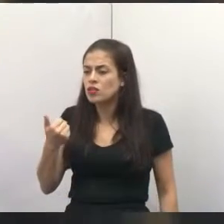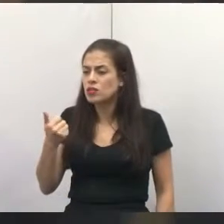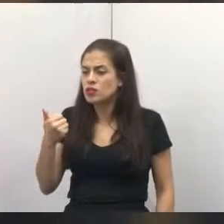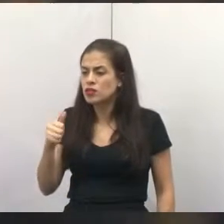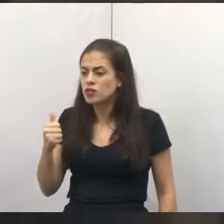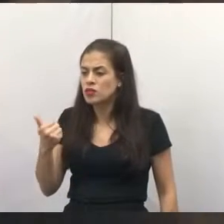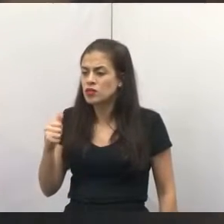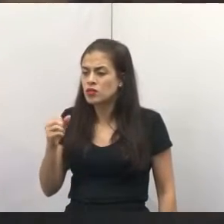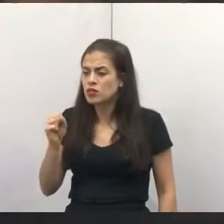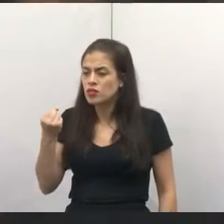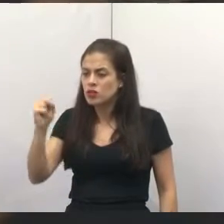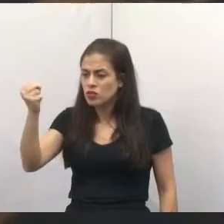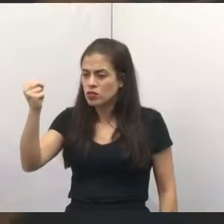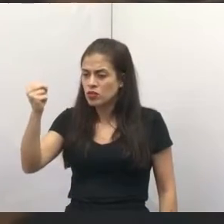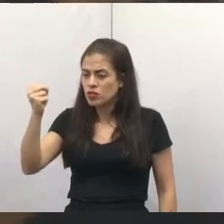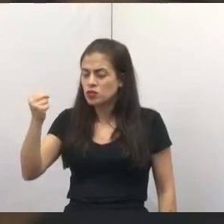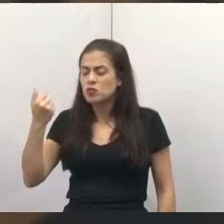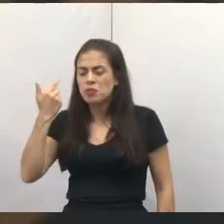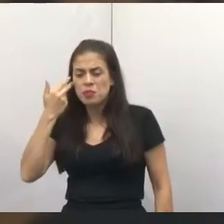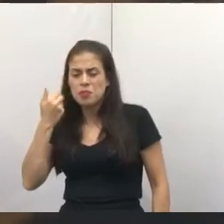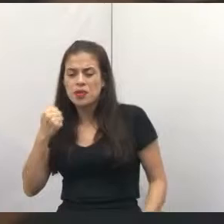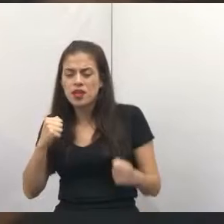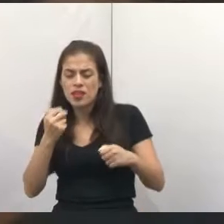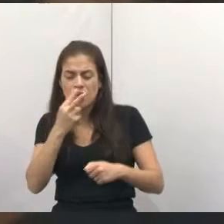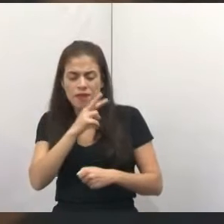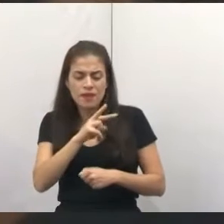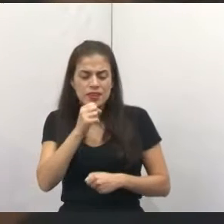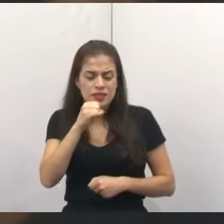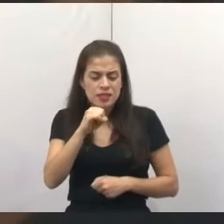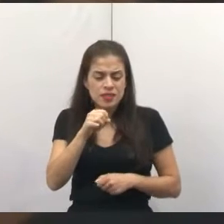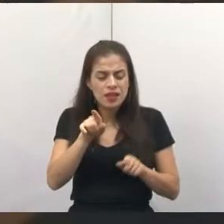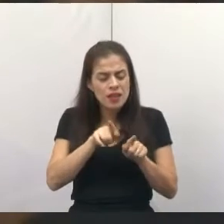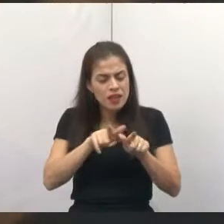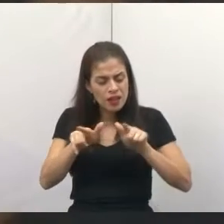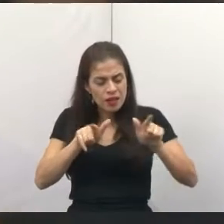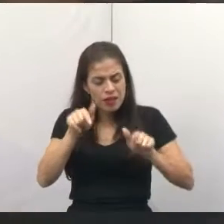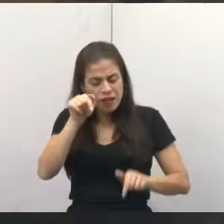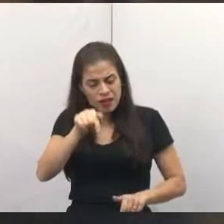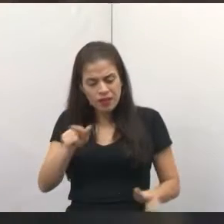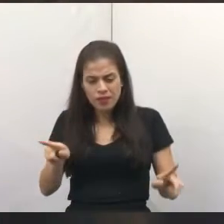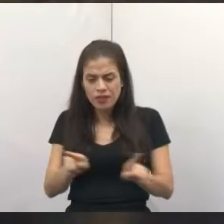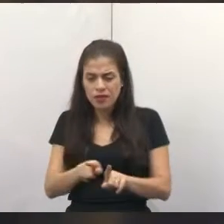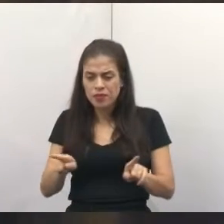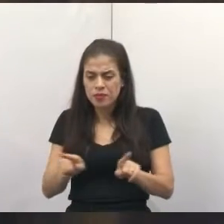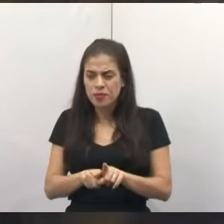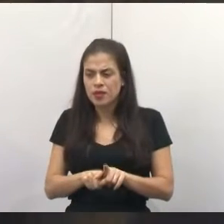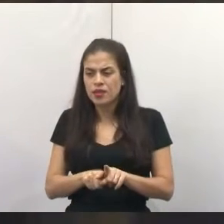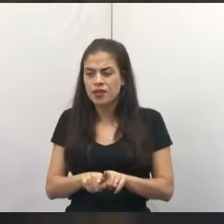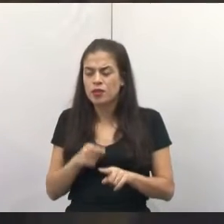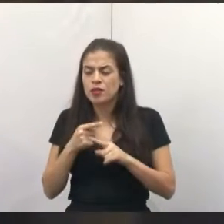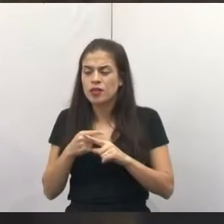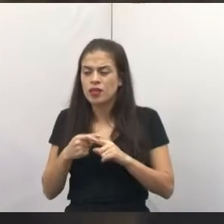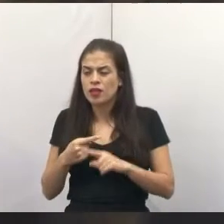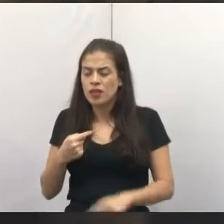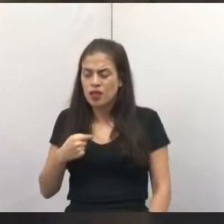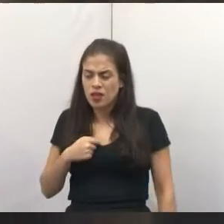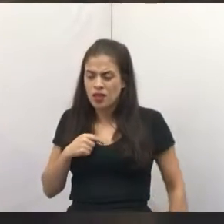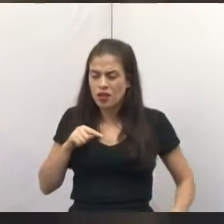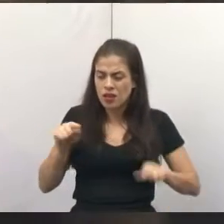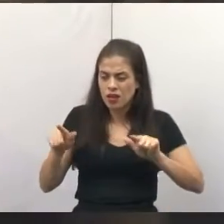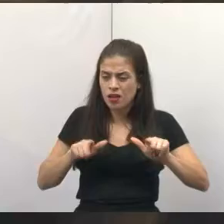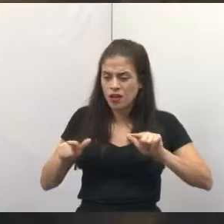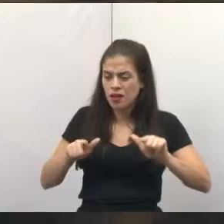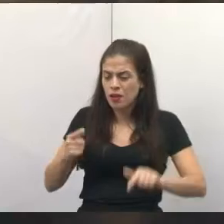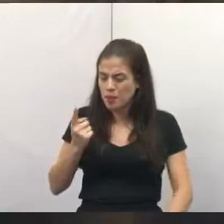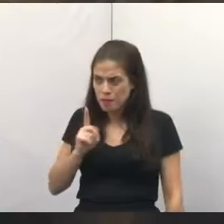fora, tem que ver se ele está trabalhando aqui dentro também, porque eu trabalho lá fora fazendo justiça e trabalho aqui atendendo as pessoas. O senhor atendeu